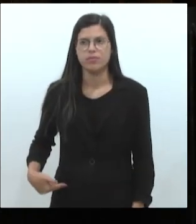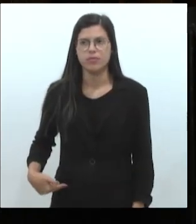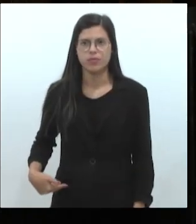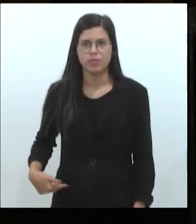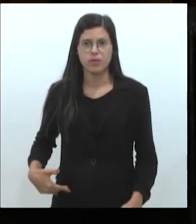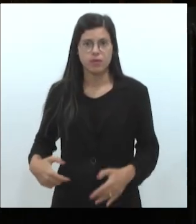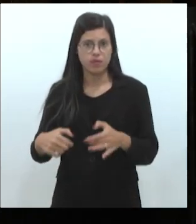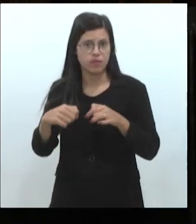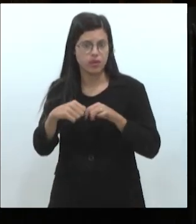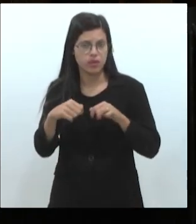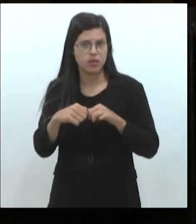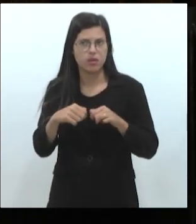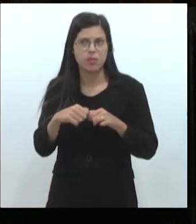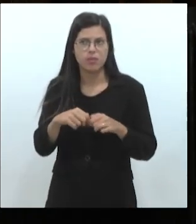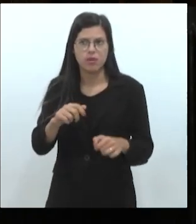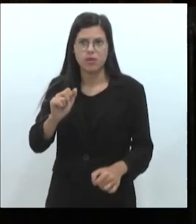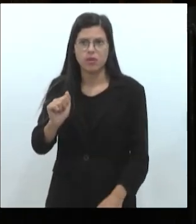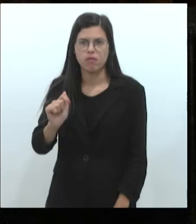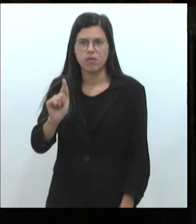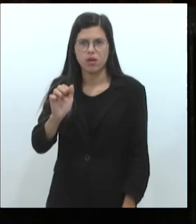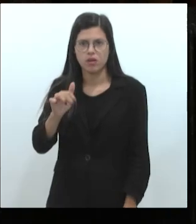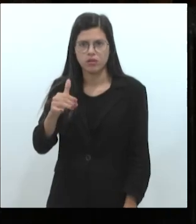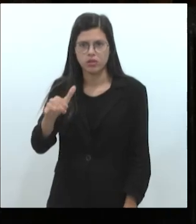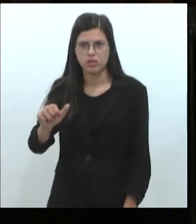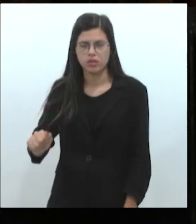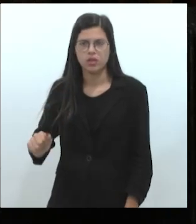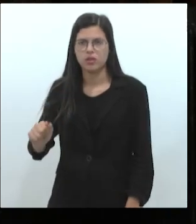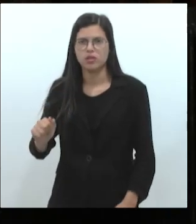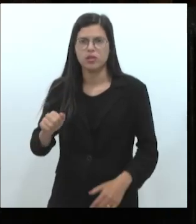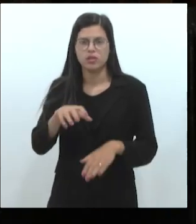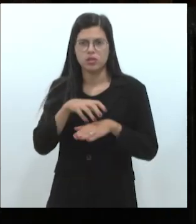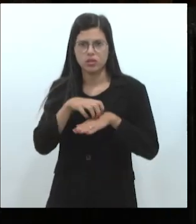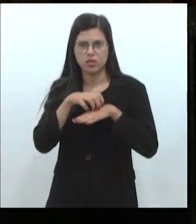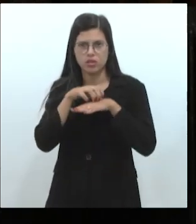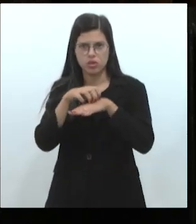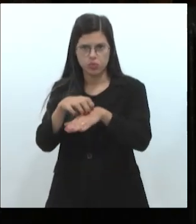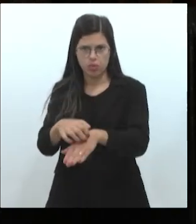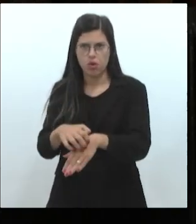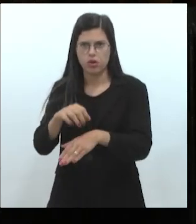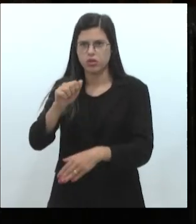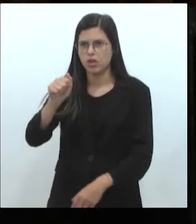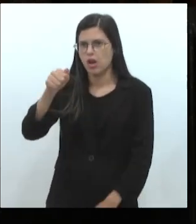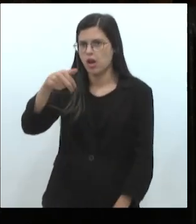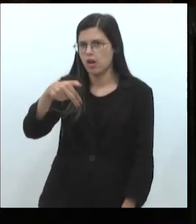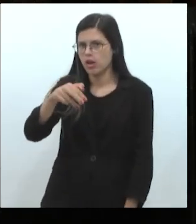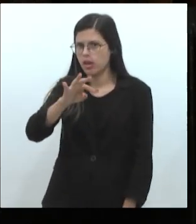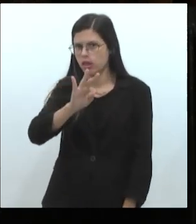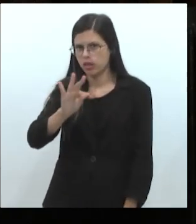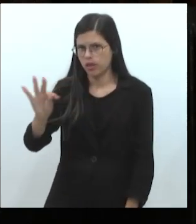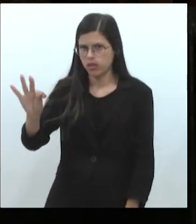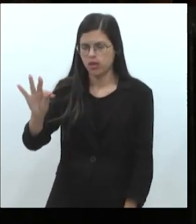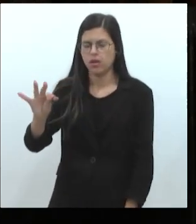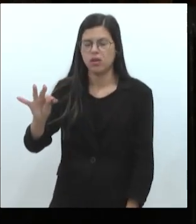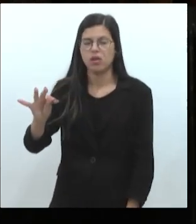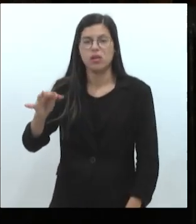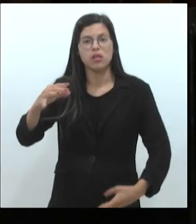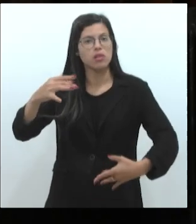Agência Nacional de Transportes Terrestres, a ANTT, para